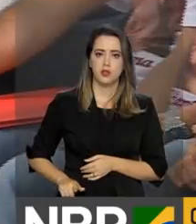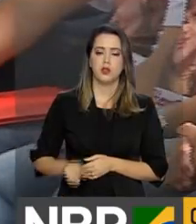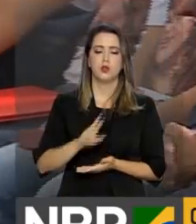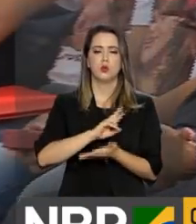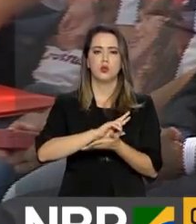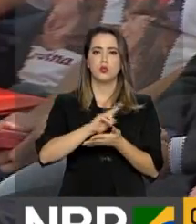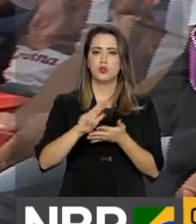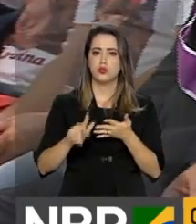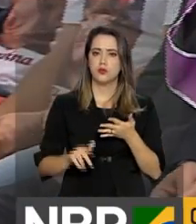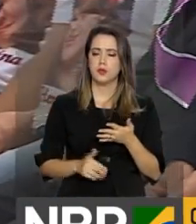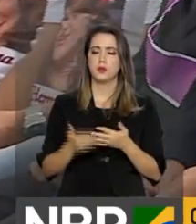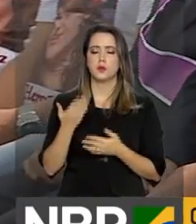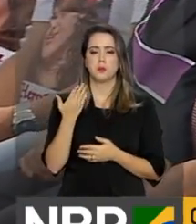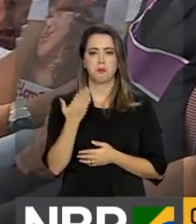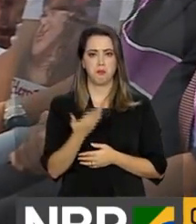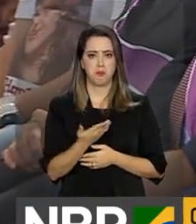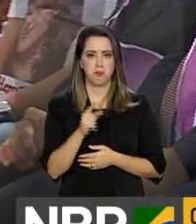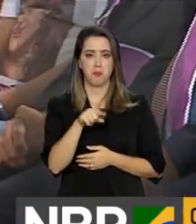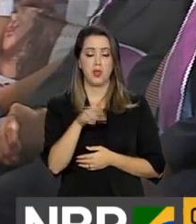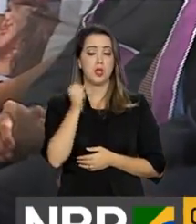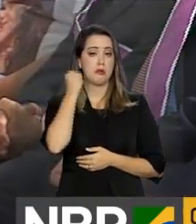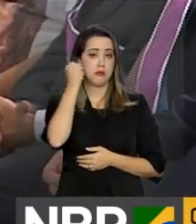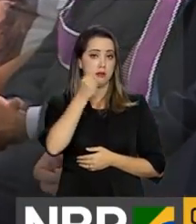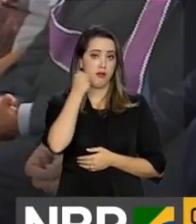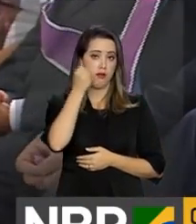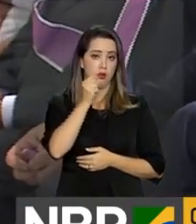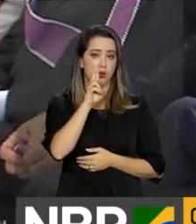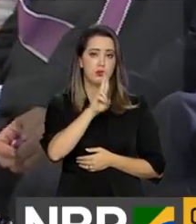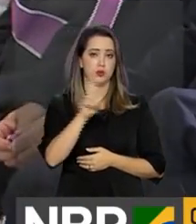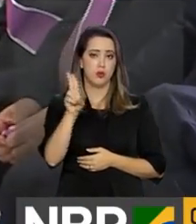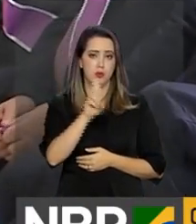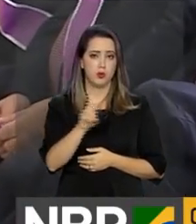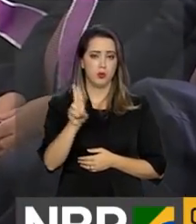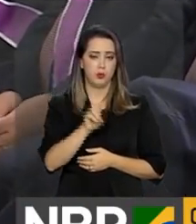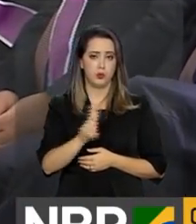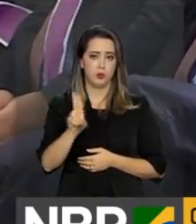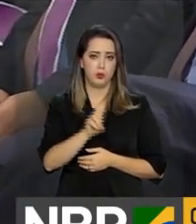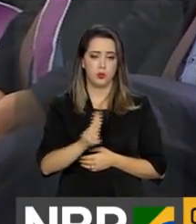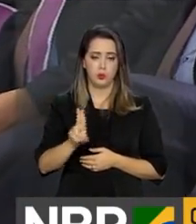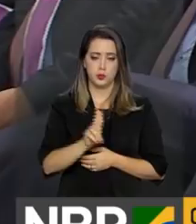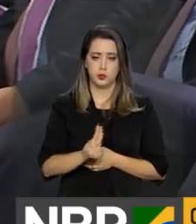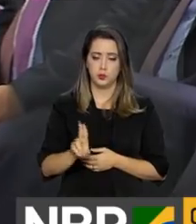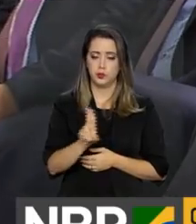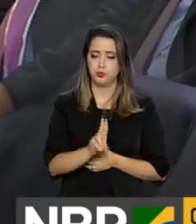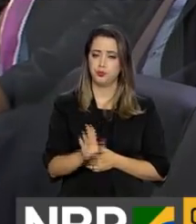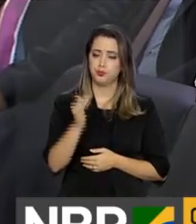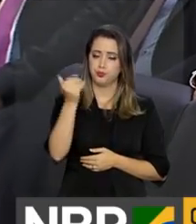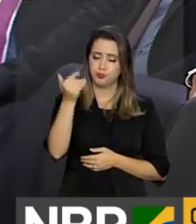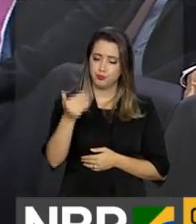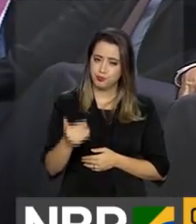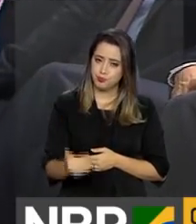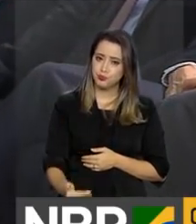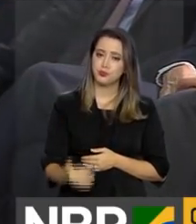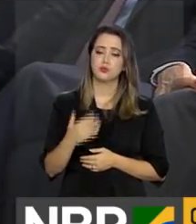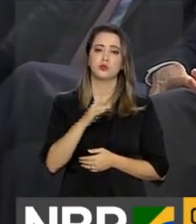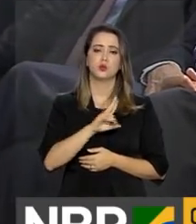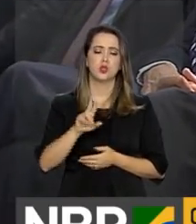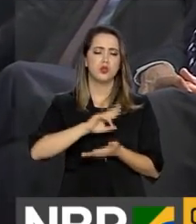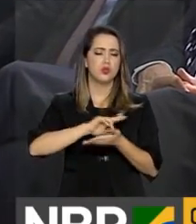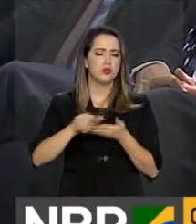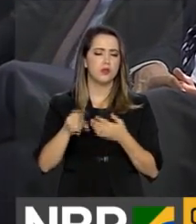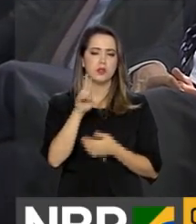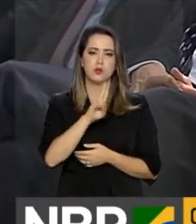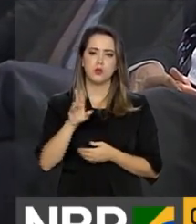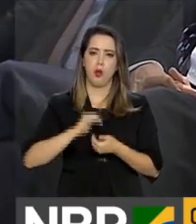Artung, Raimundo Colombo, os senadores Eduardo Lopes, José Medeiros, Lúcia Vânia, Marta Suplicy, Pedro